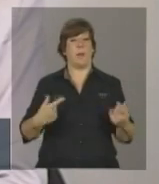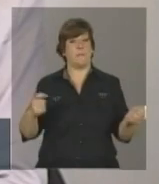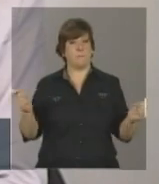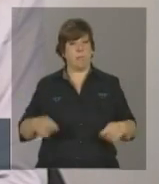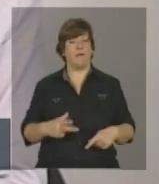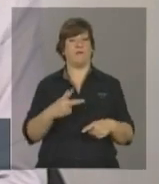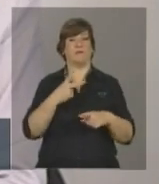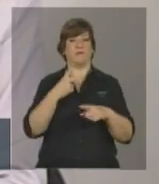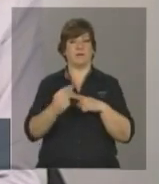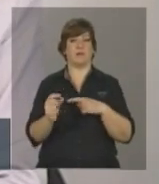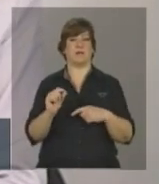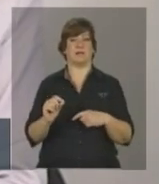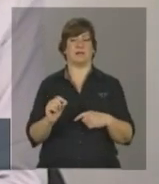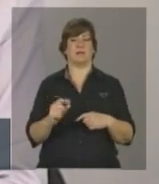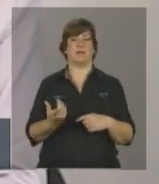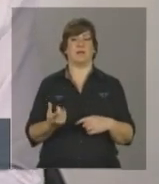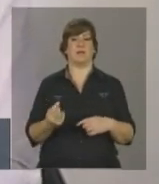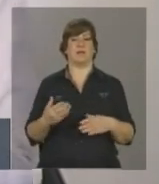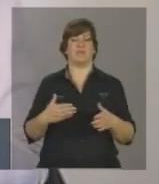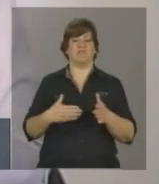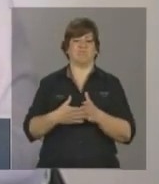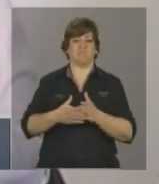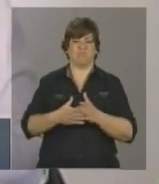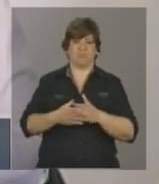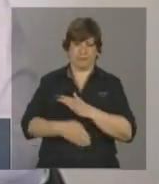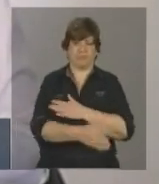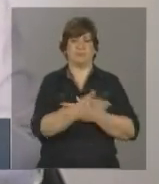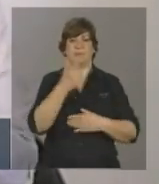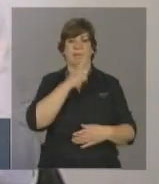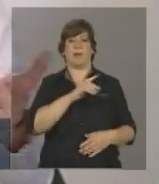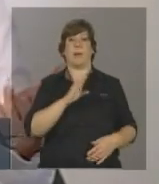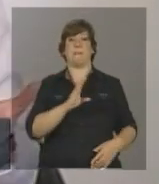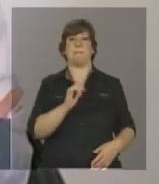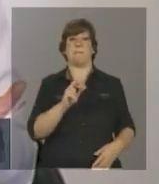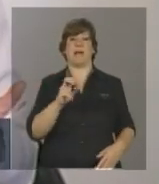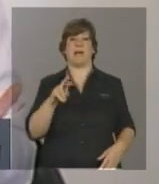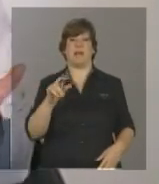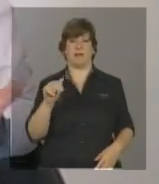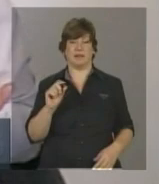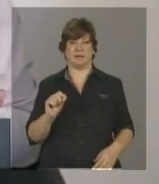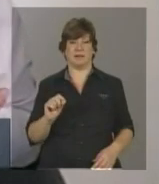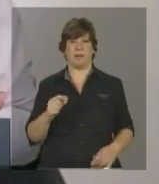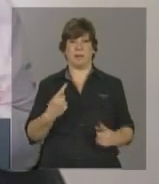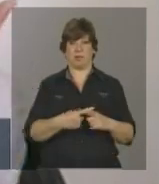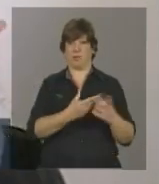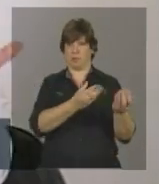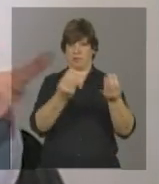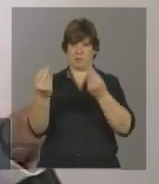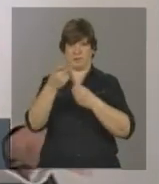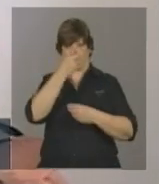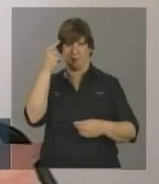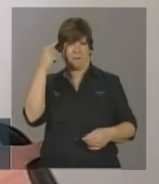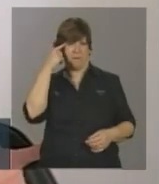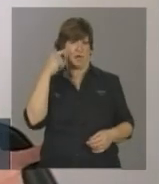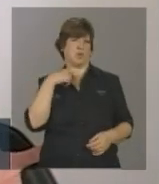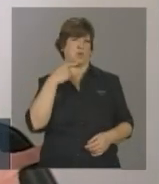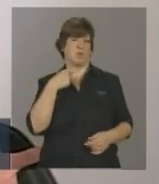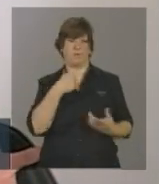superar a barreira daqueles segmentos que tratam estes programas, muitas vezes colocando dúvidas sobre